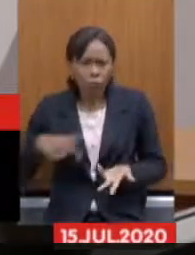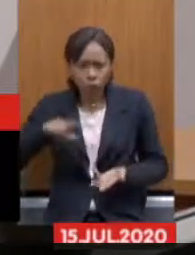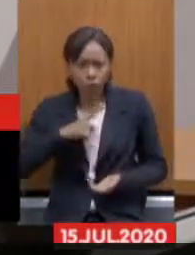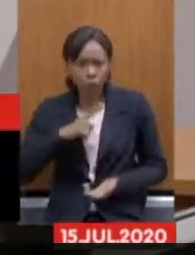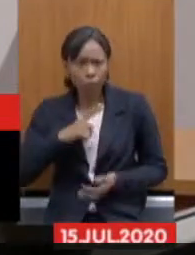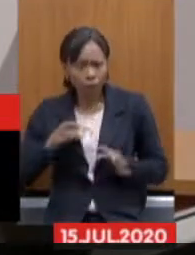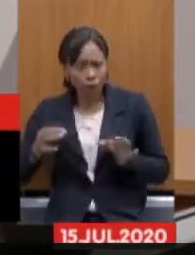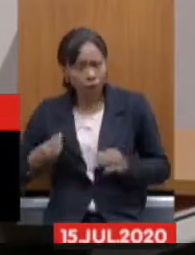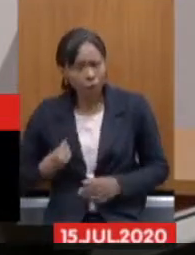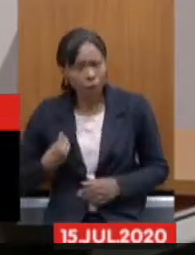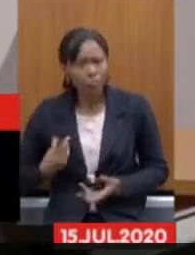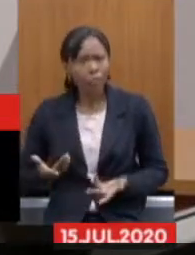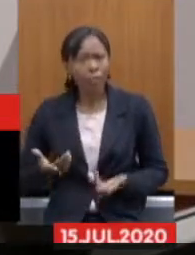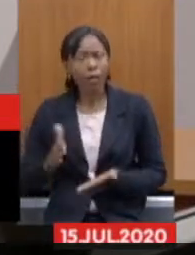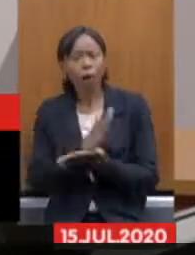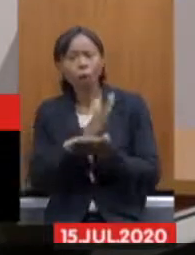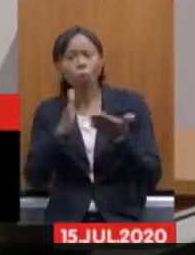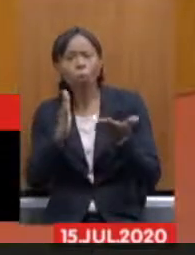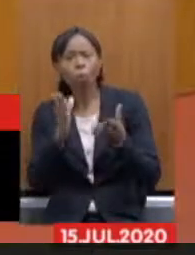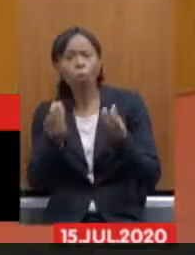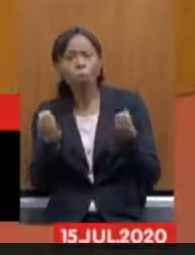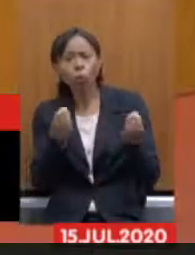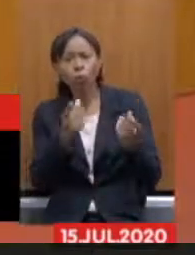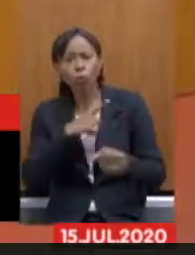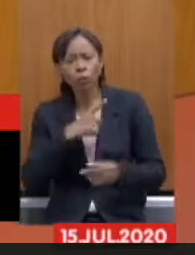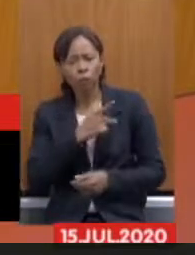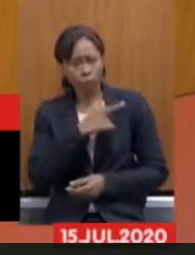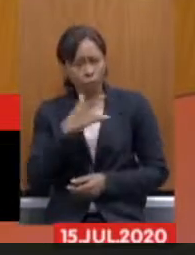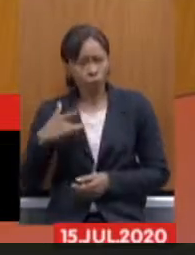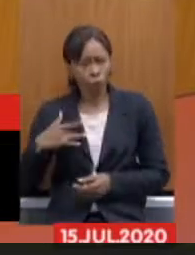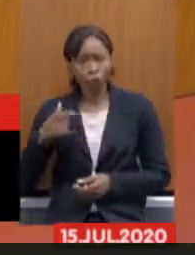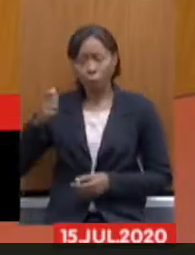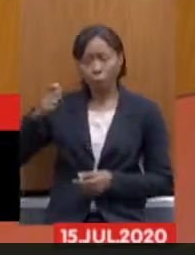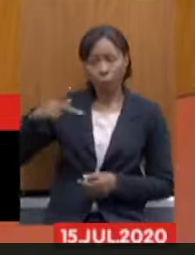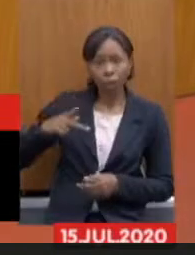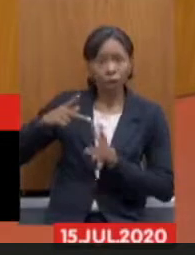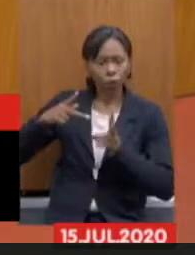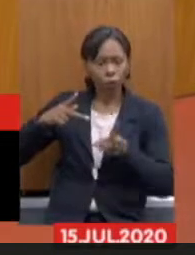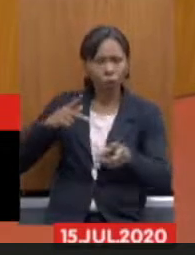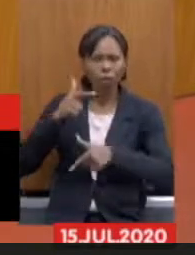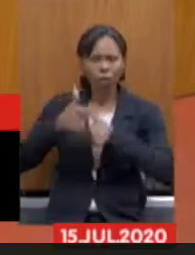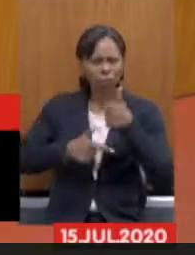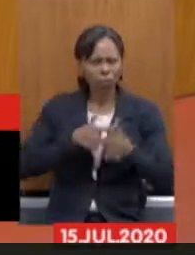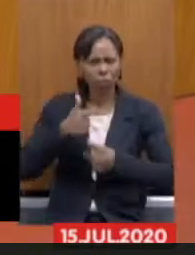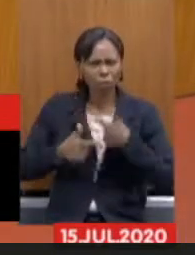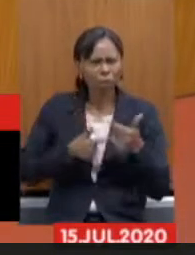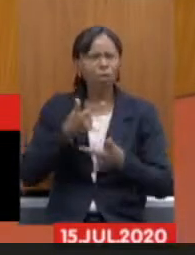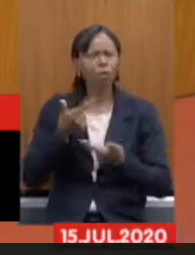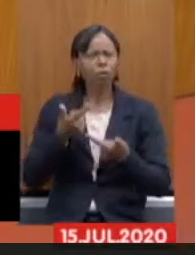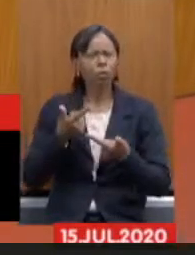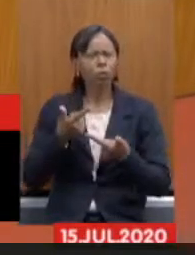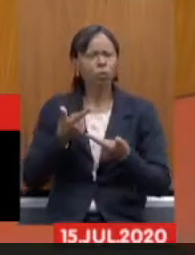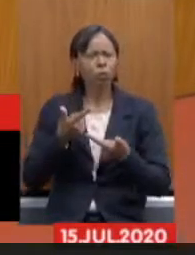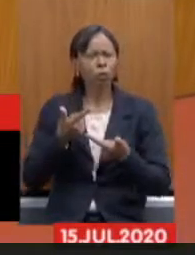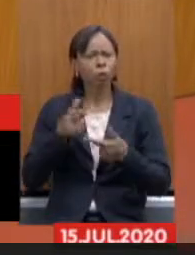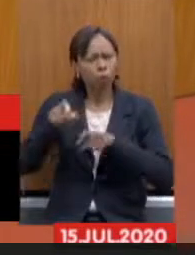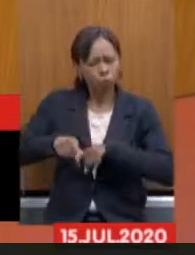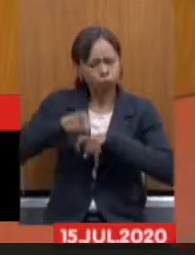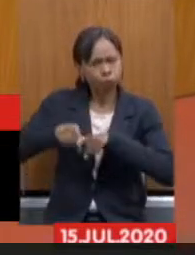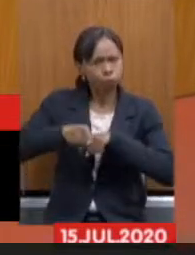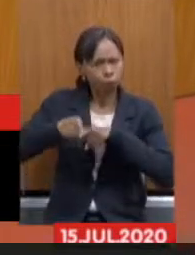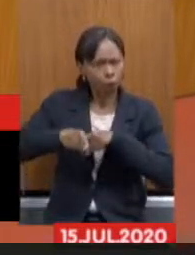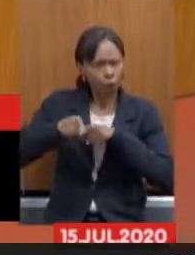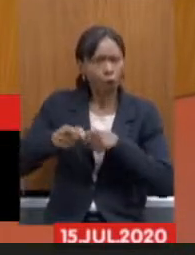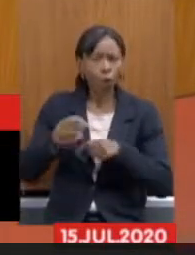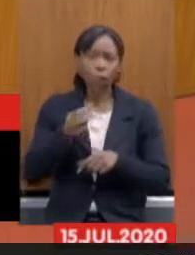muitos aqui ainda tem saúde para depois que aposentar e continuar trabalhando continuar construindo alguma coisa no lá no seu interior na